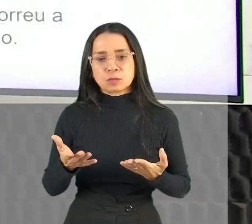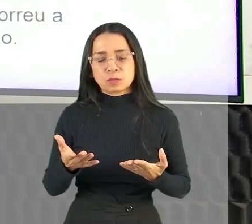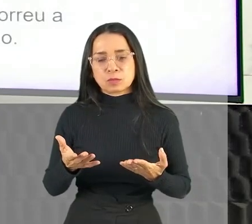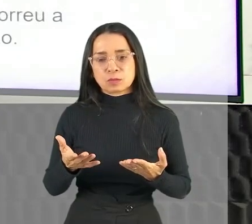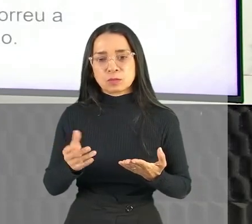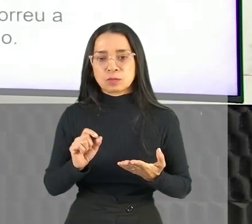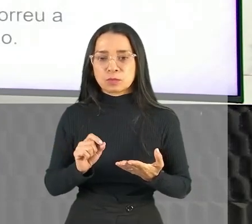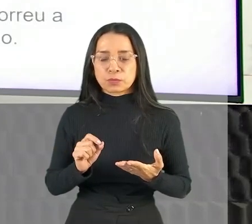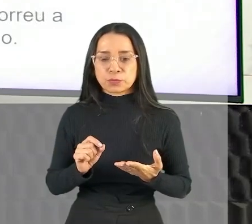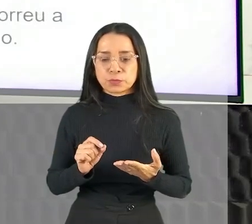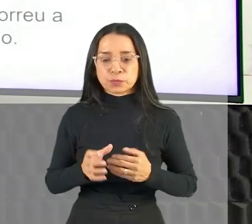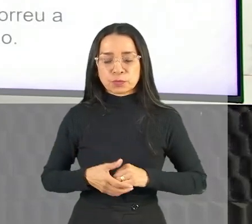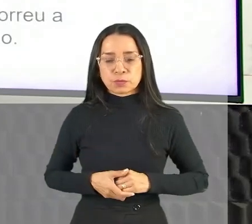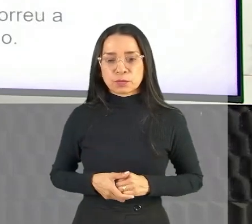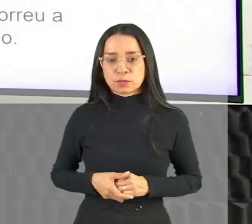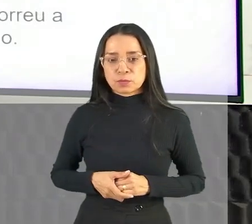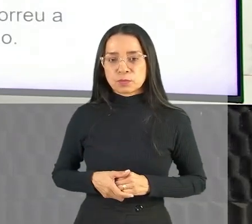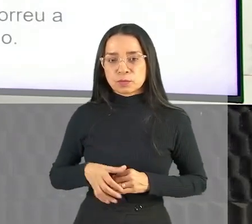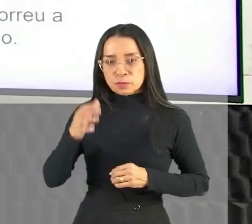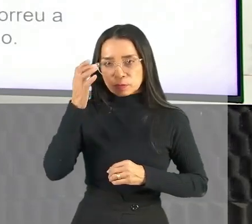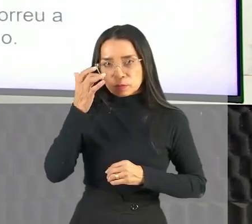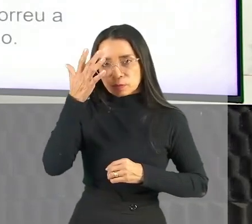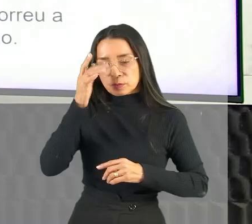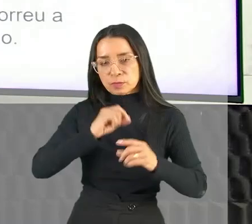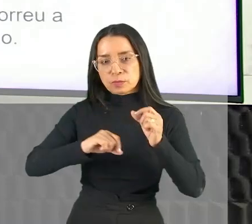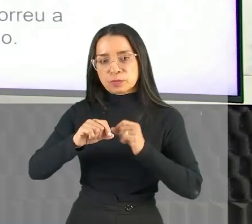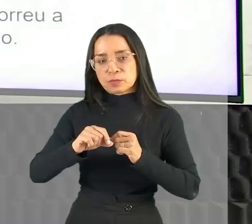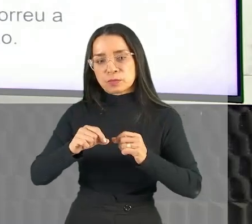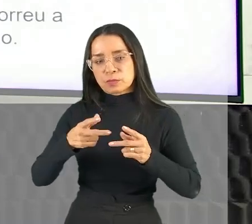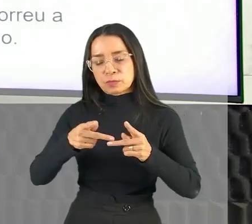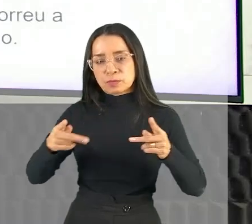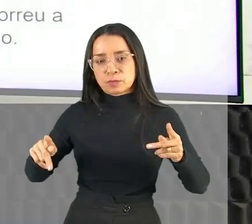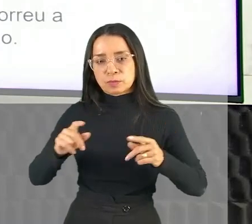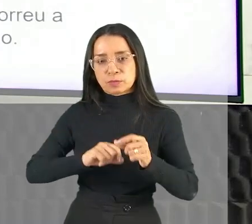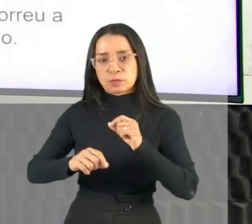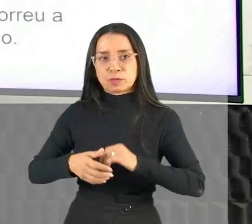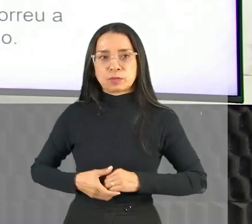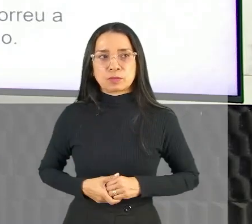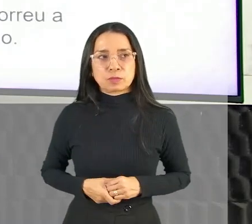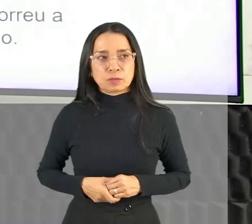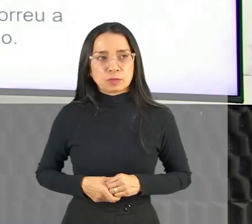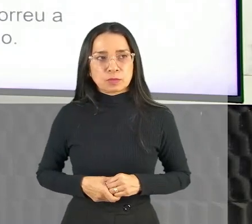passivo, um transporte facilitado, né, por proteínas.